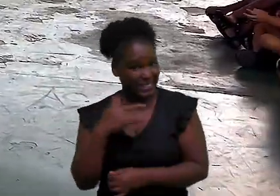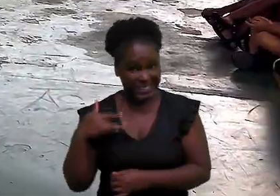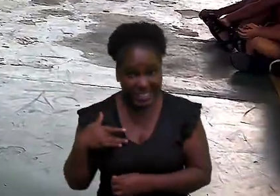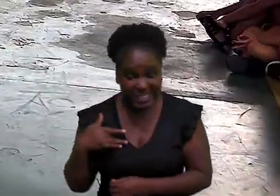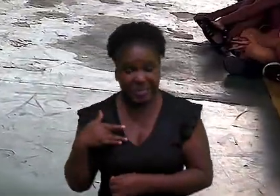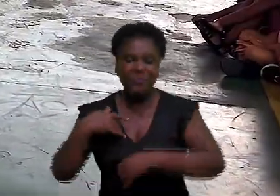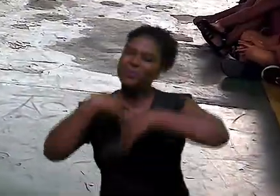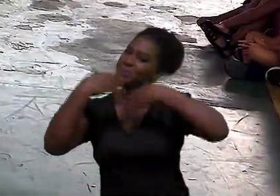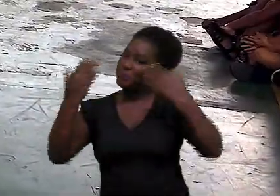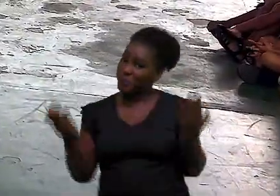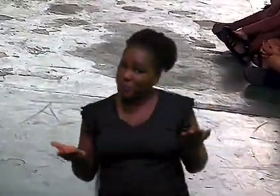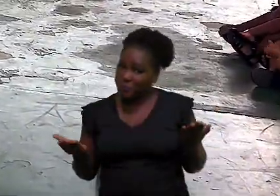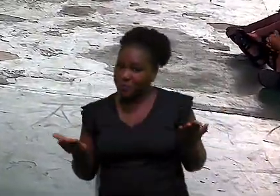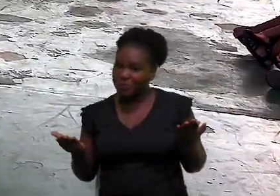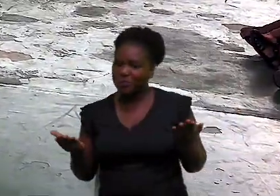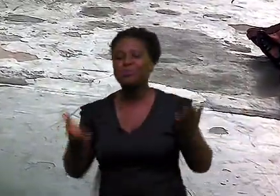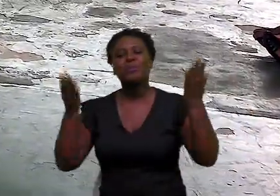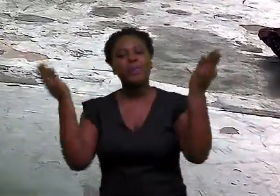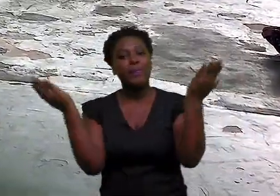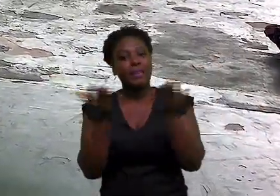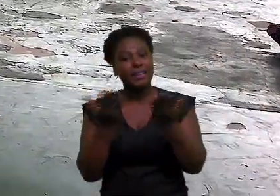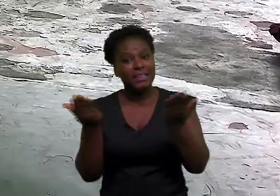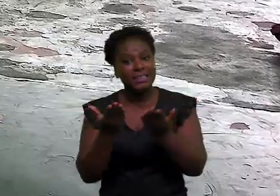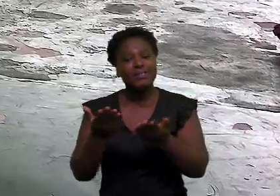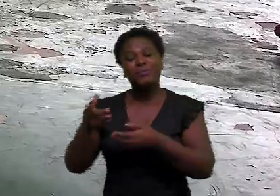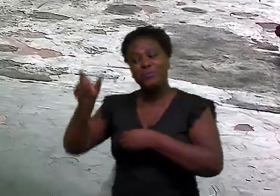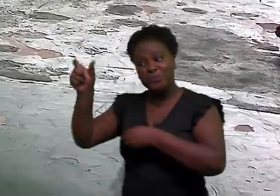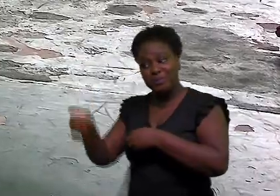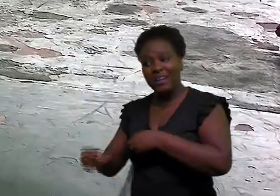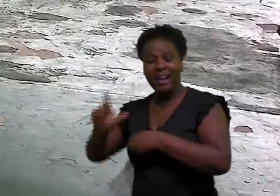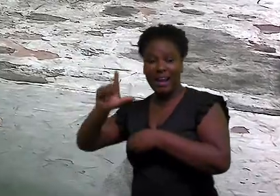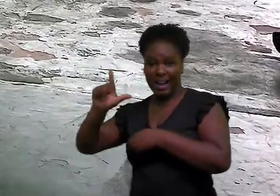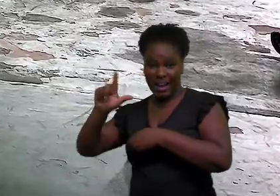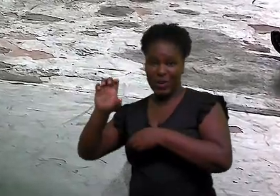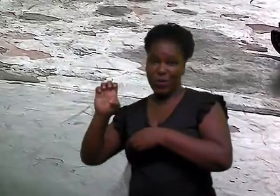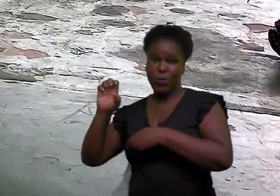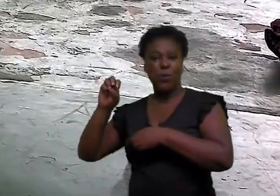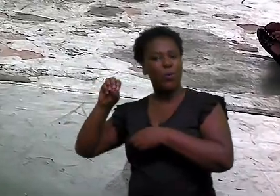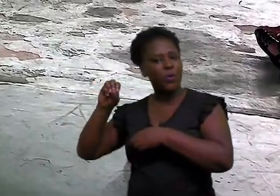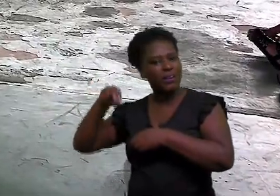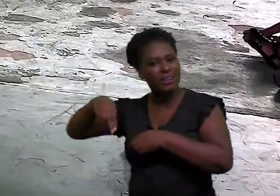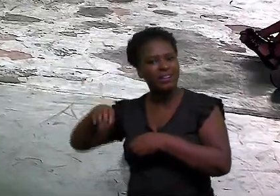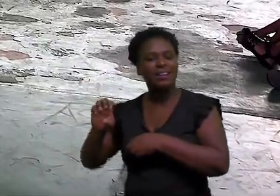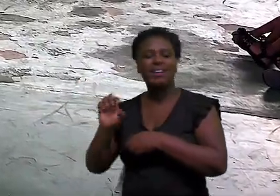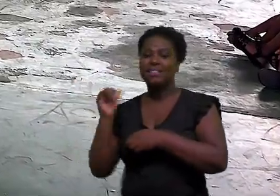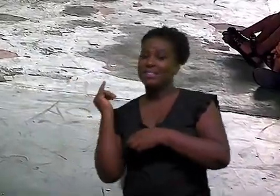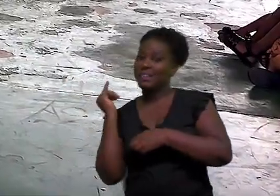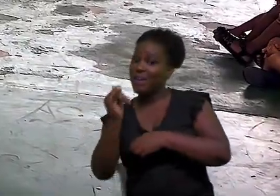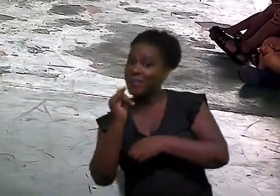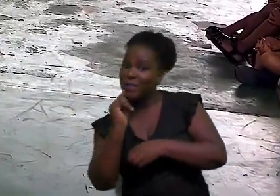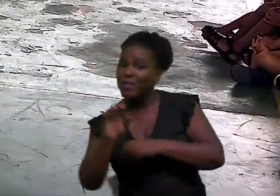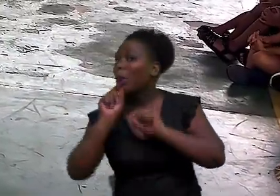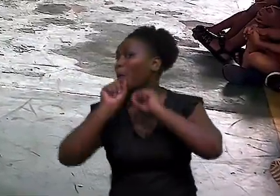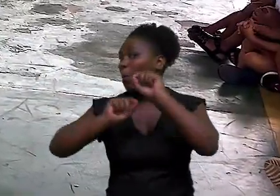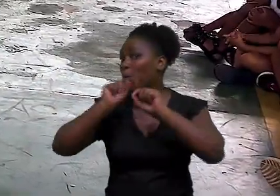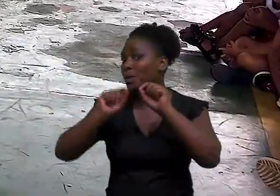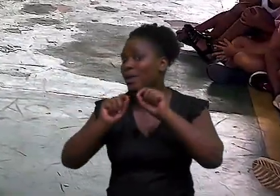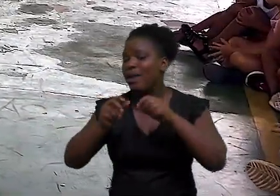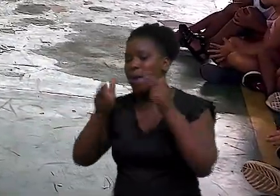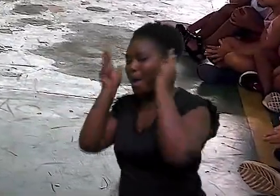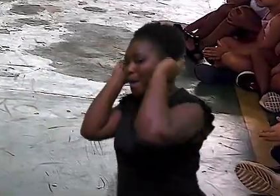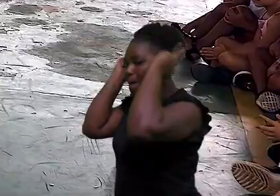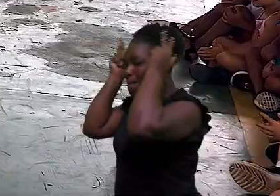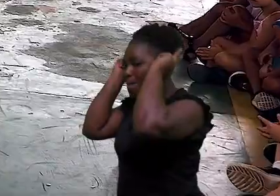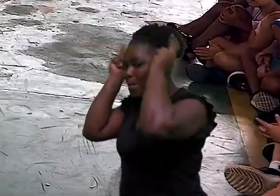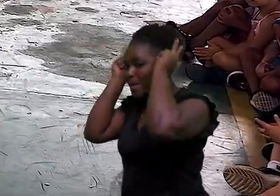Então, a Leone já falou com vocês sobre a nossa visita, que é o PG. O PG, ele é protetor